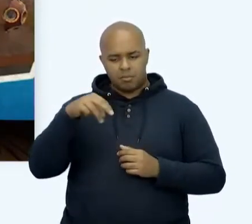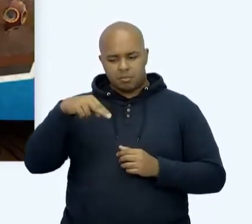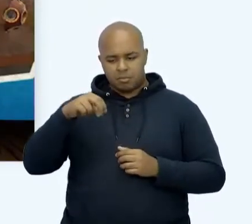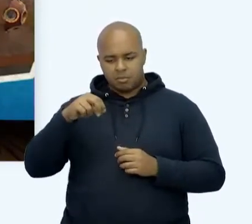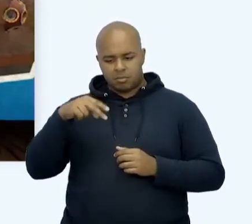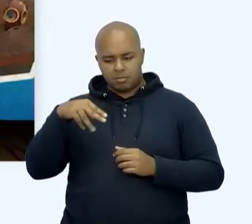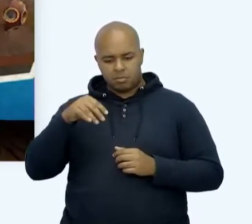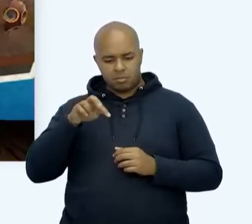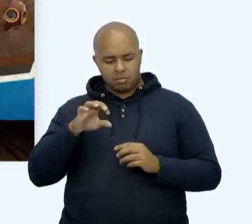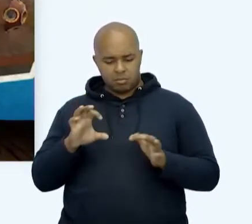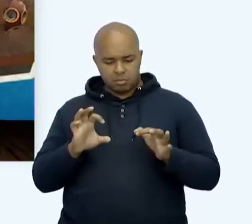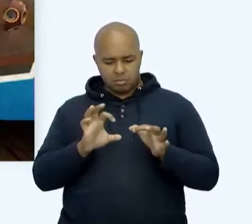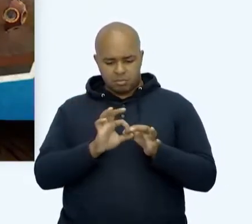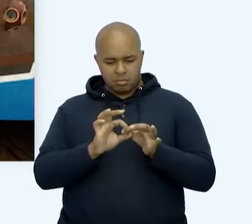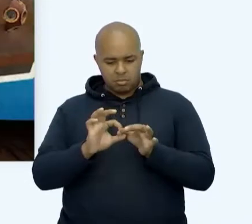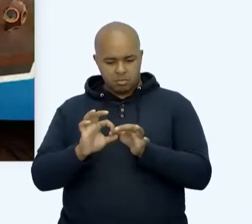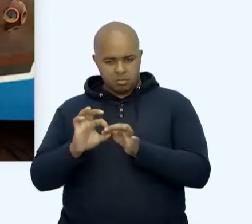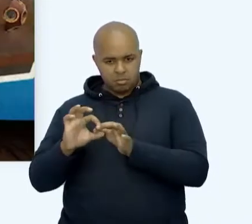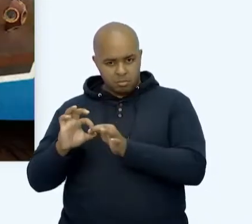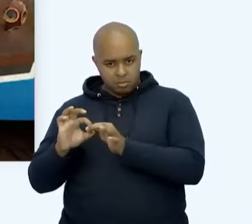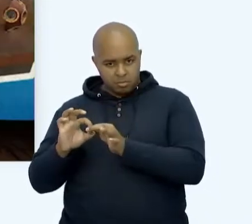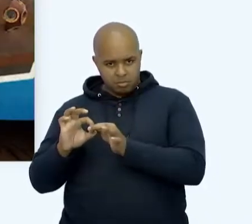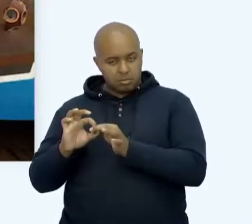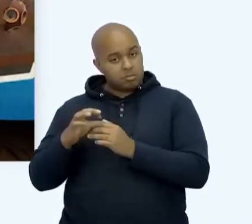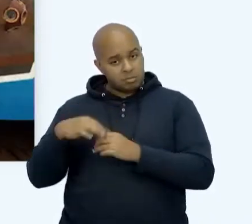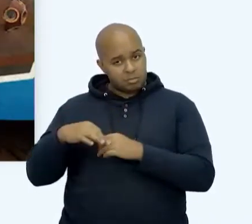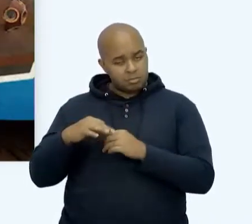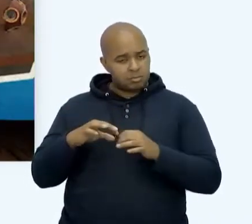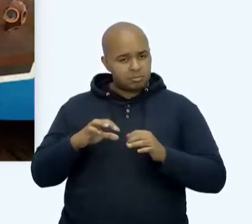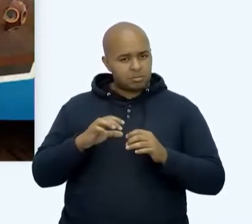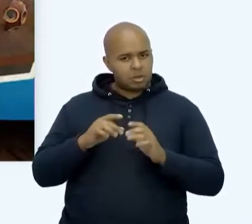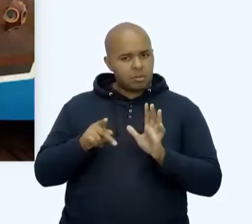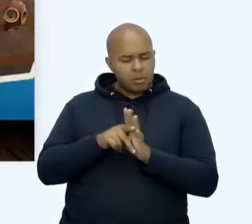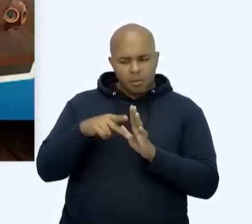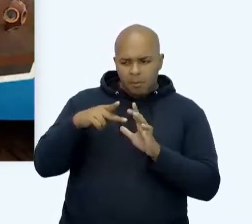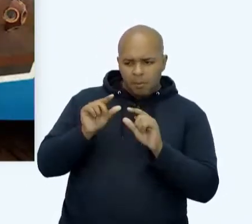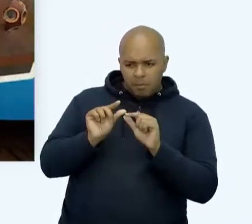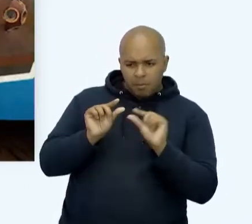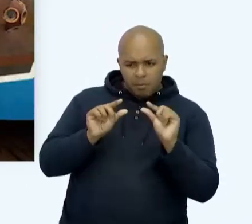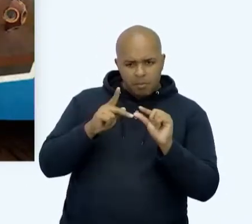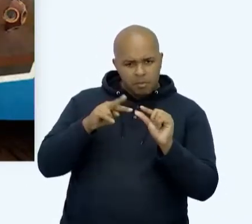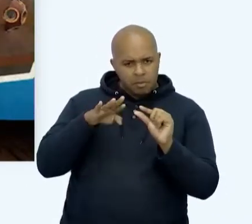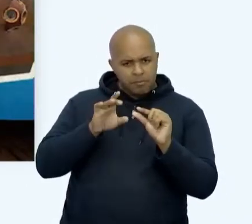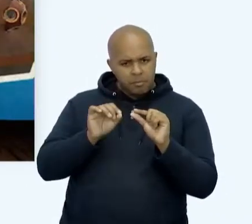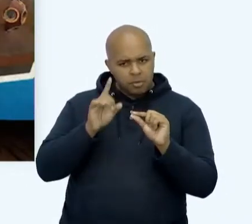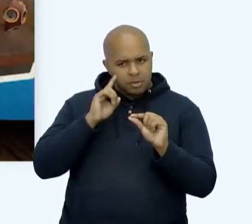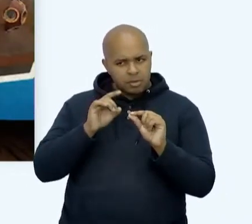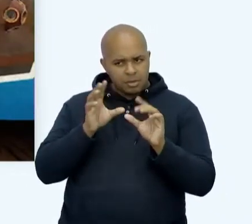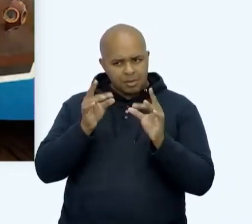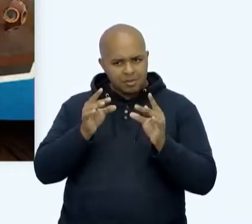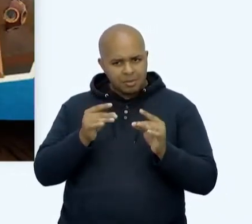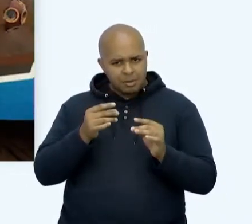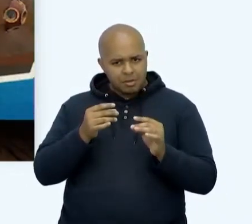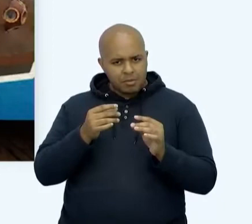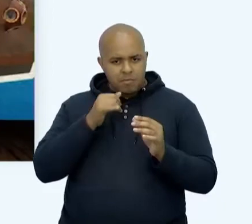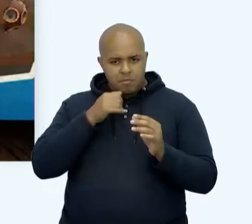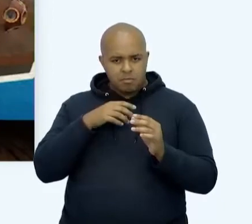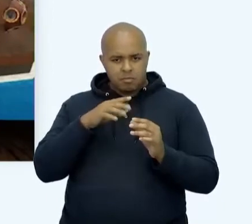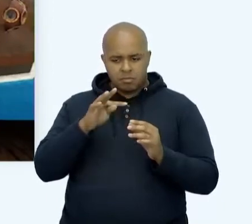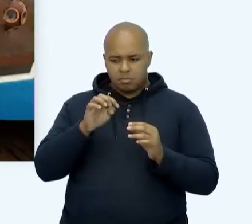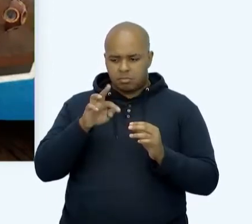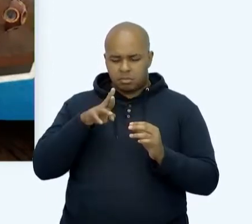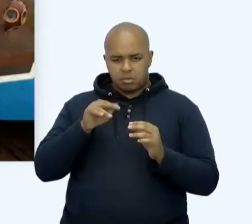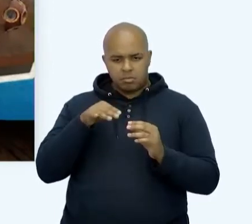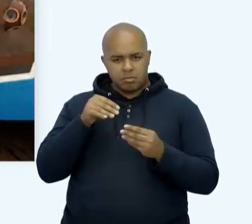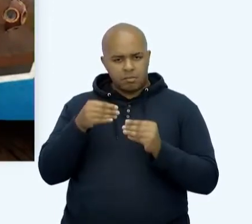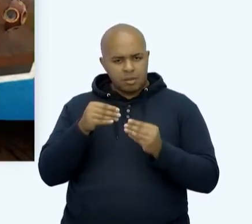e unidas por ligações covalentes. Exatamente. Os polímeros sintéticos podem ser classificados em